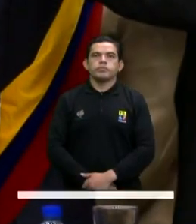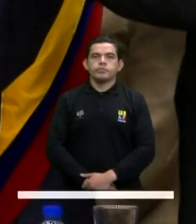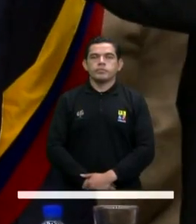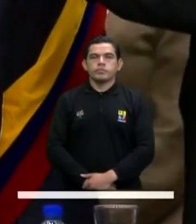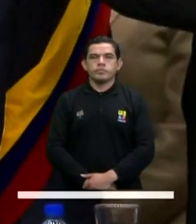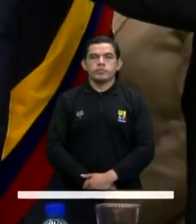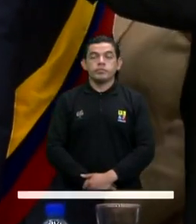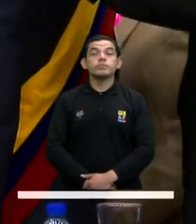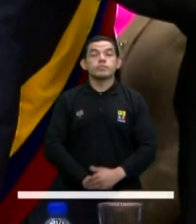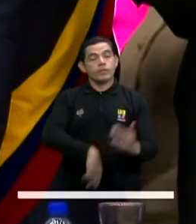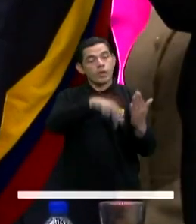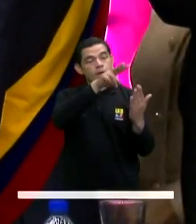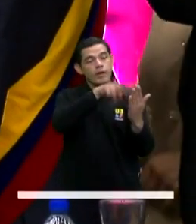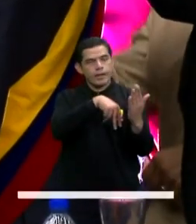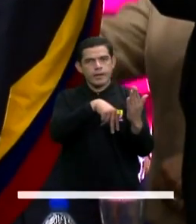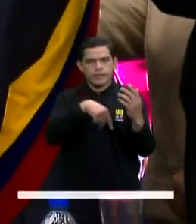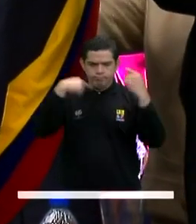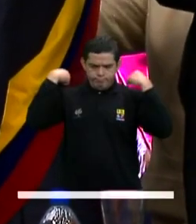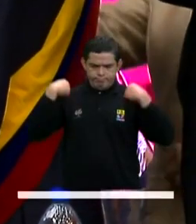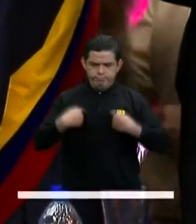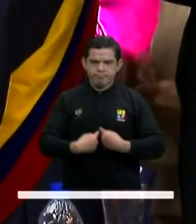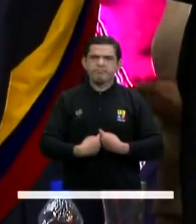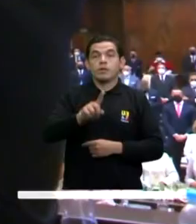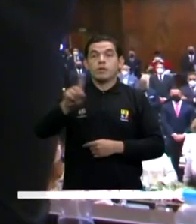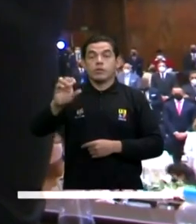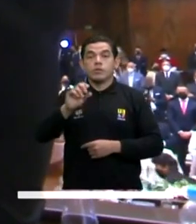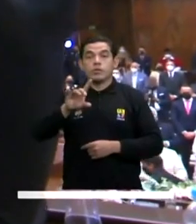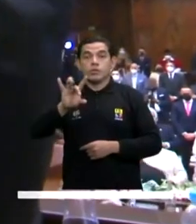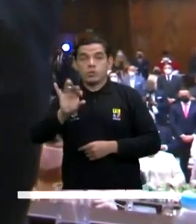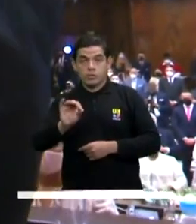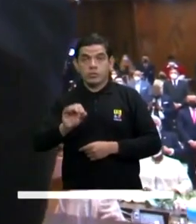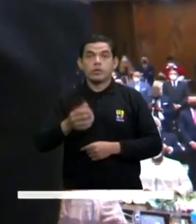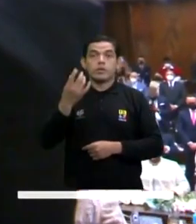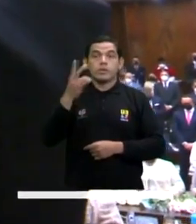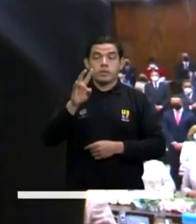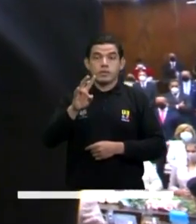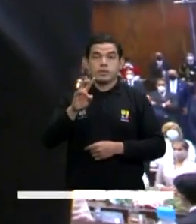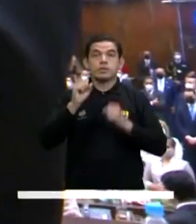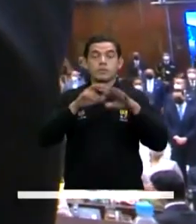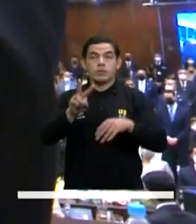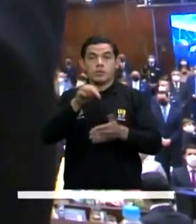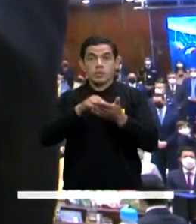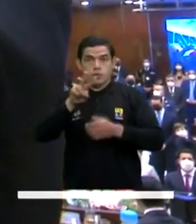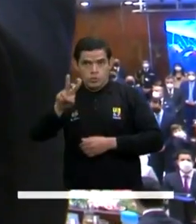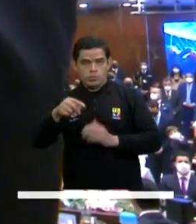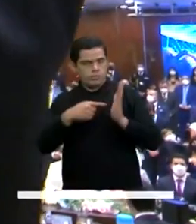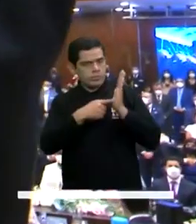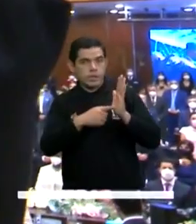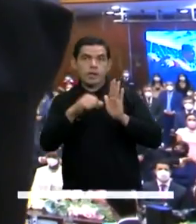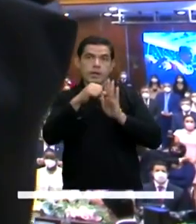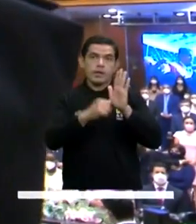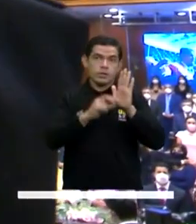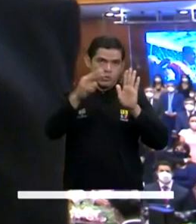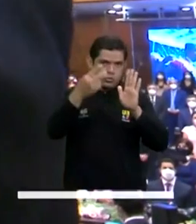procurar ultrapassar a polarização entre o corrijo e o antigo corrista o correio é a linha de pensamento político ligado ao